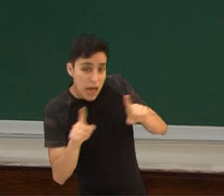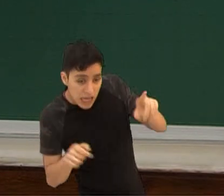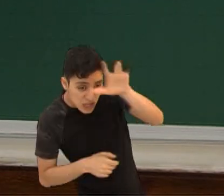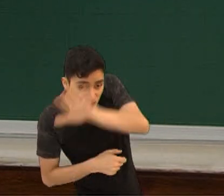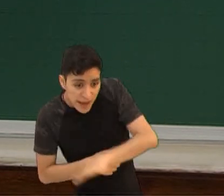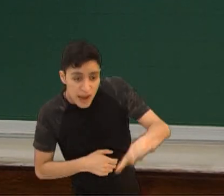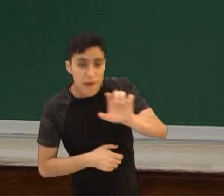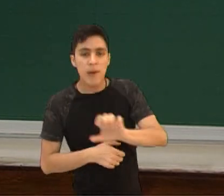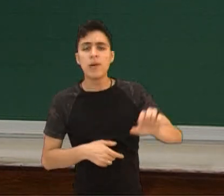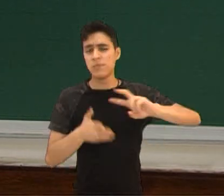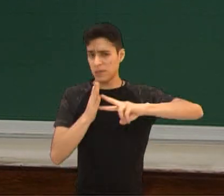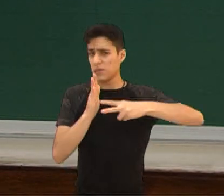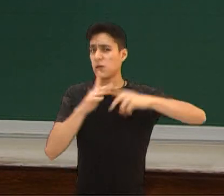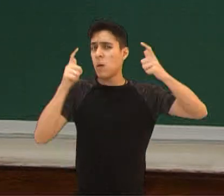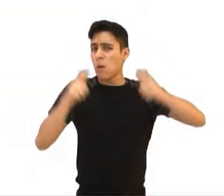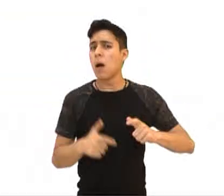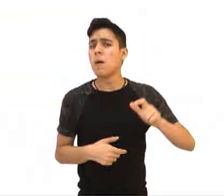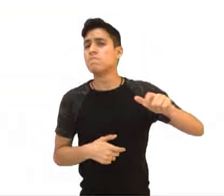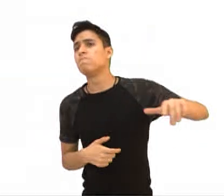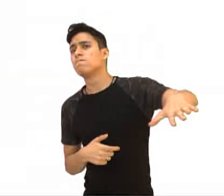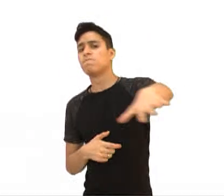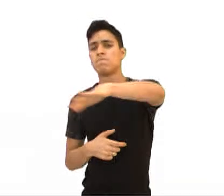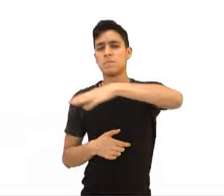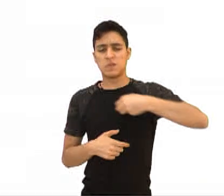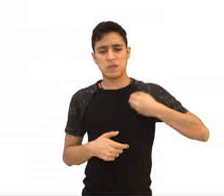muito urbanizado.